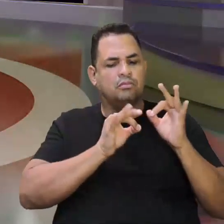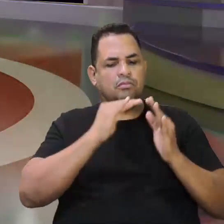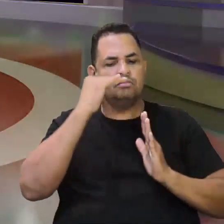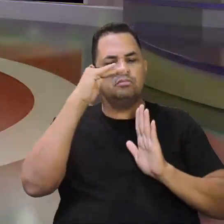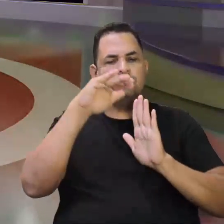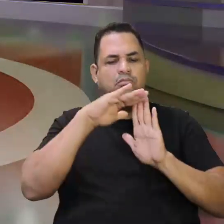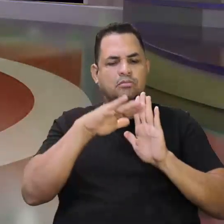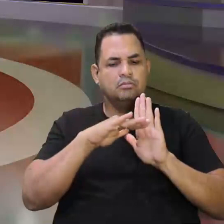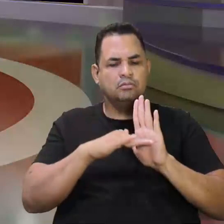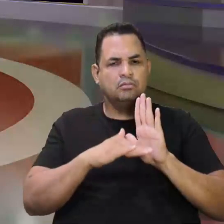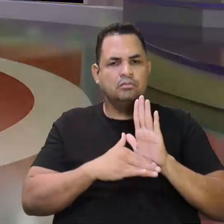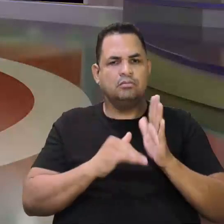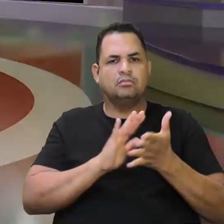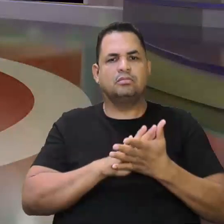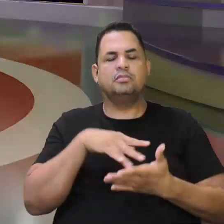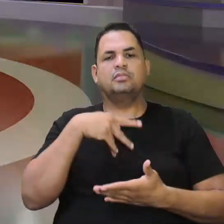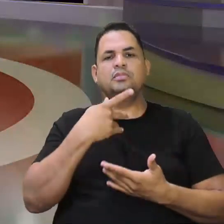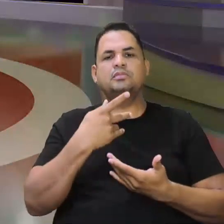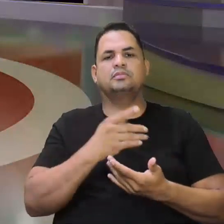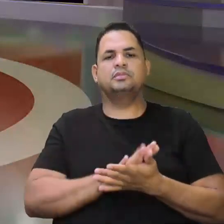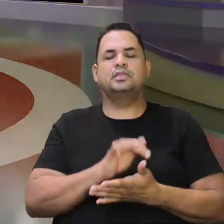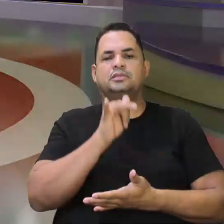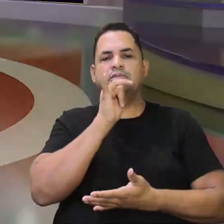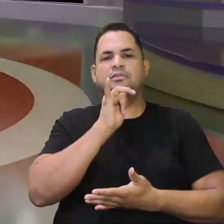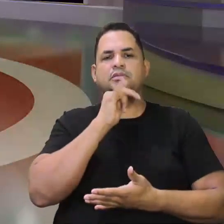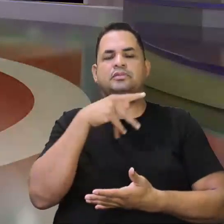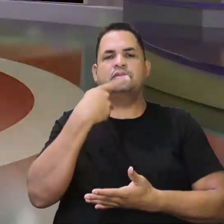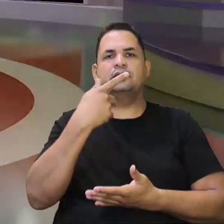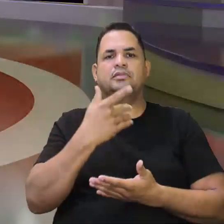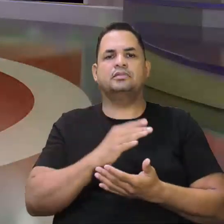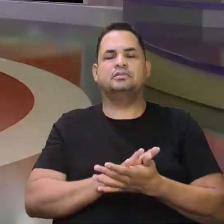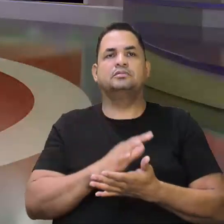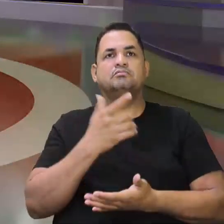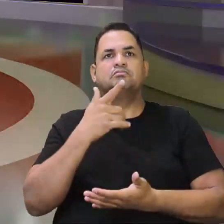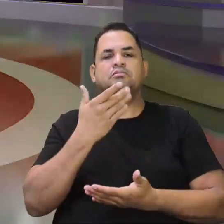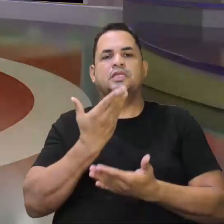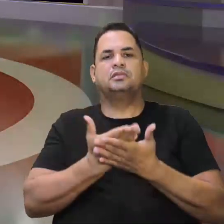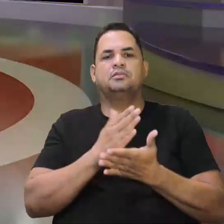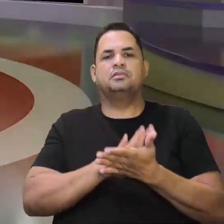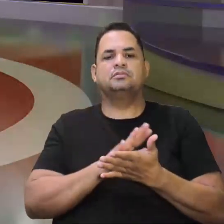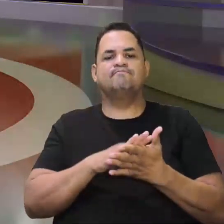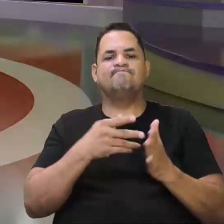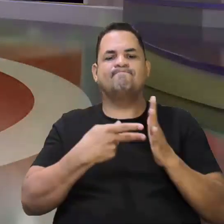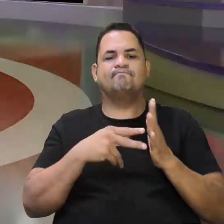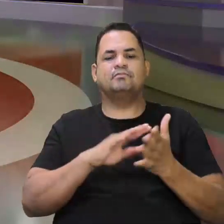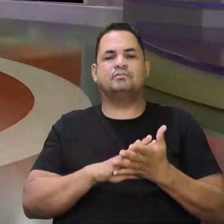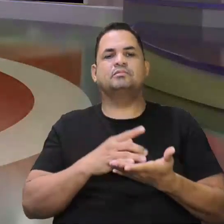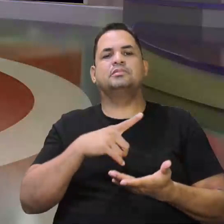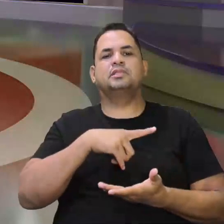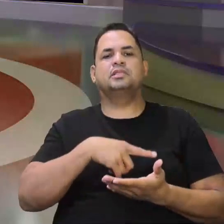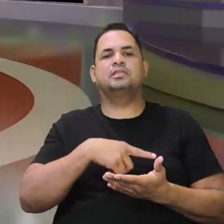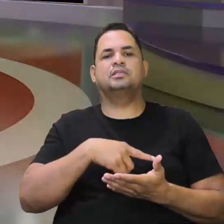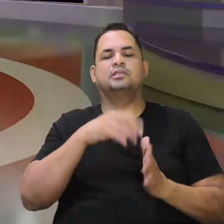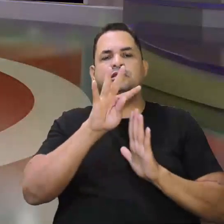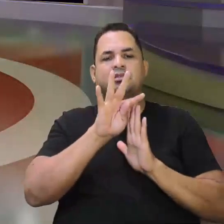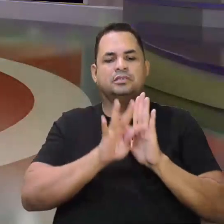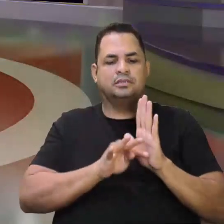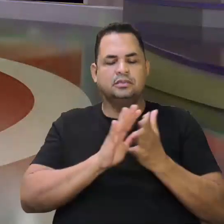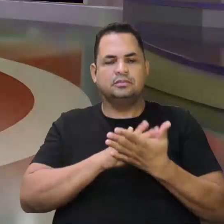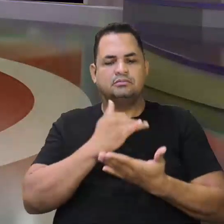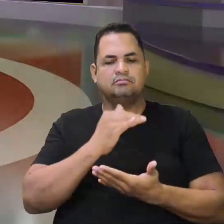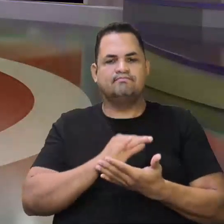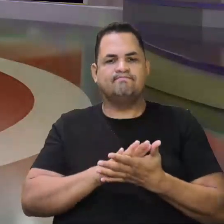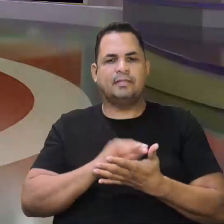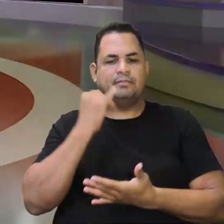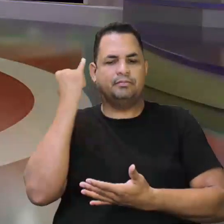isso. E um deles é o que a gente vai comentar hoje, como, por exemplo, sem interpretação de texto significa que você vai ter texto, certo? E é